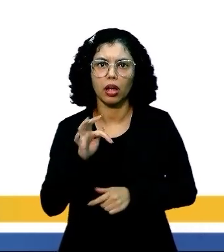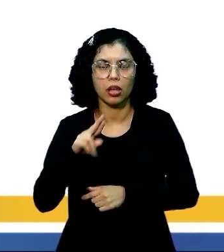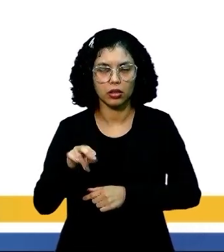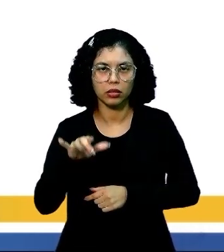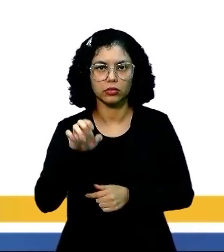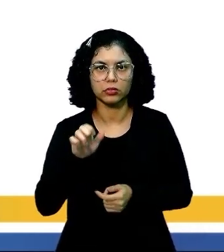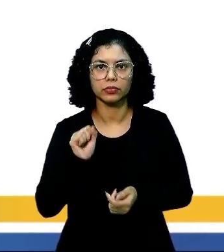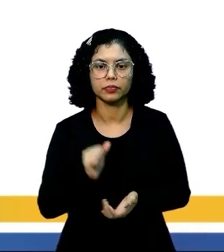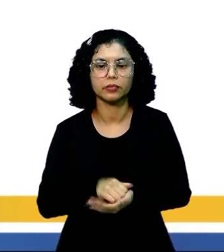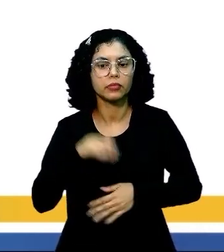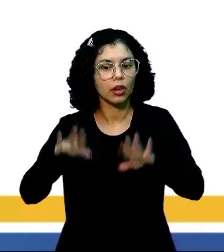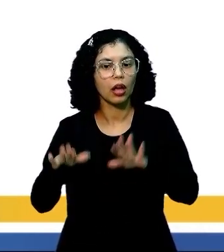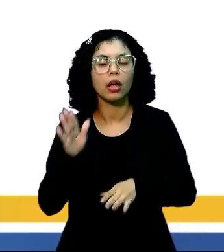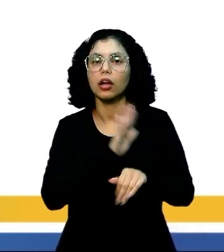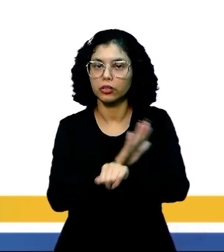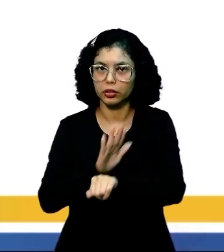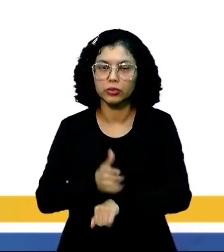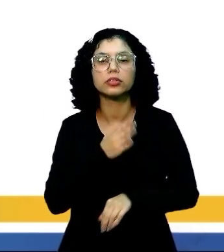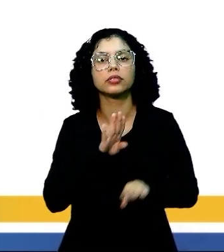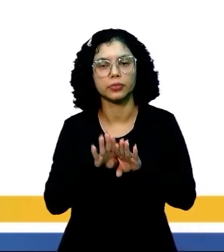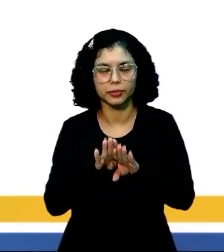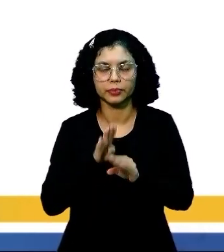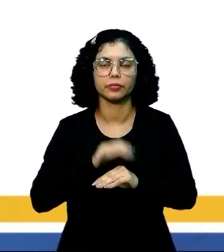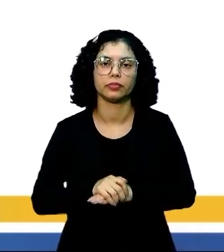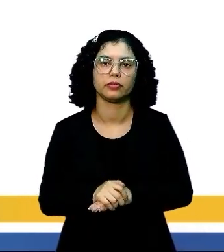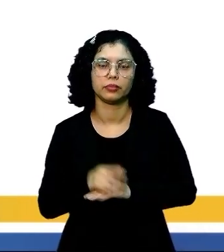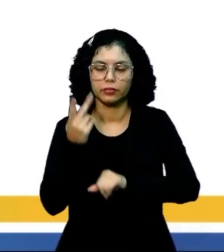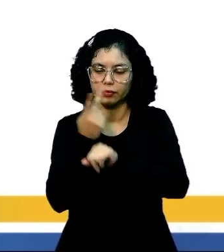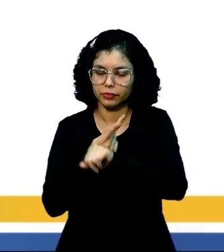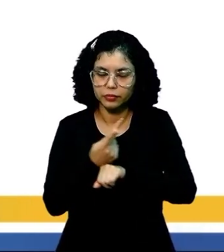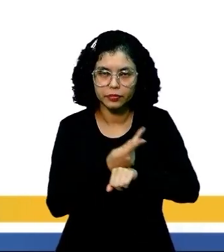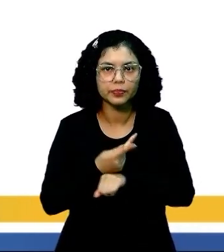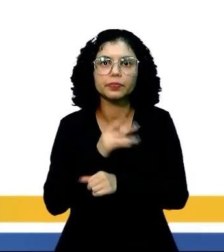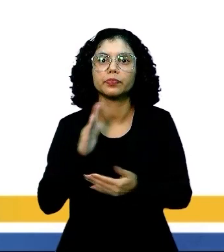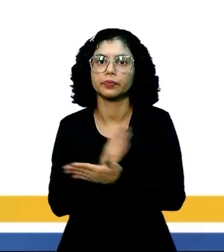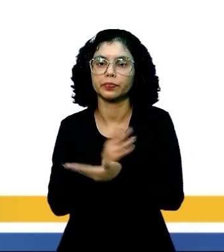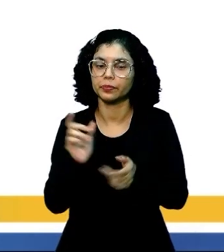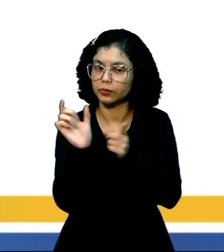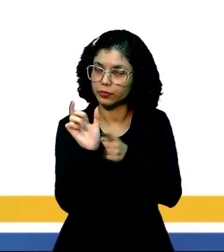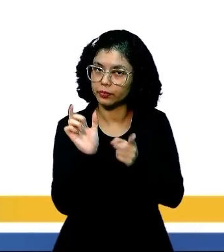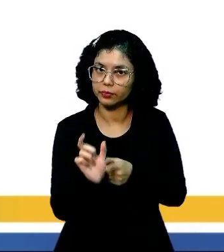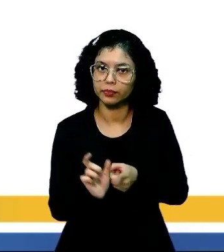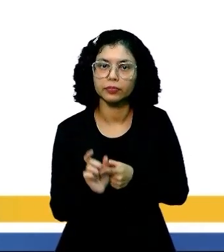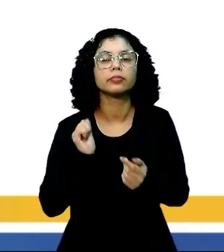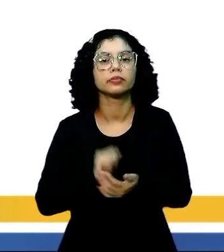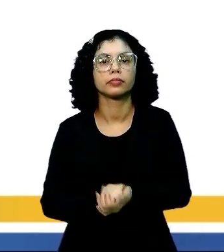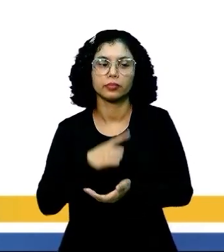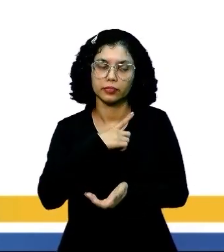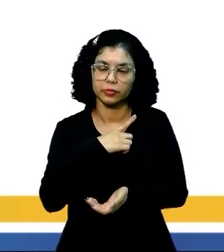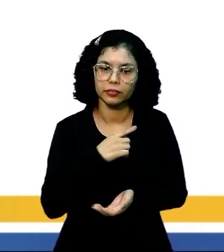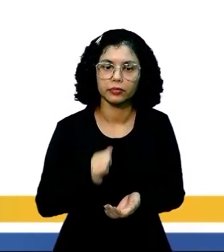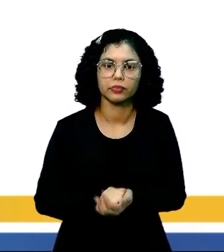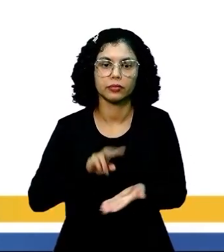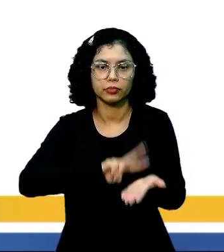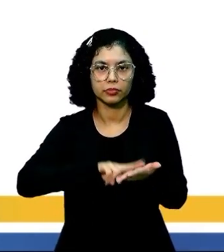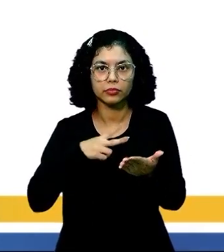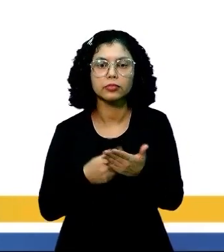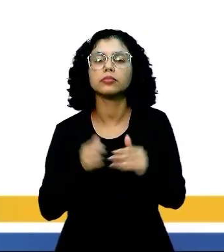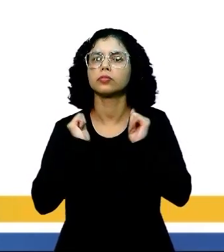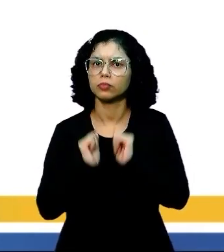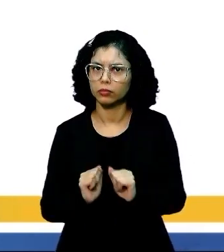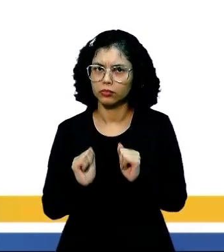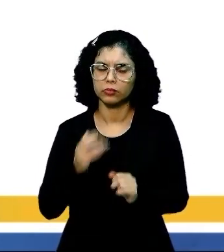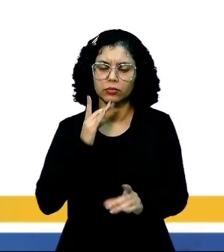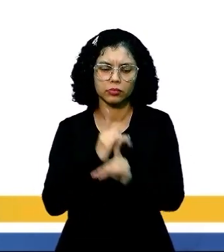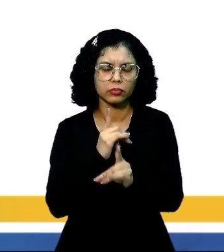né? Às vezes elas ajudam também. Então, você vai procurando no texto algumas palavras que através delas você